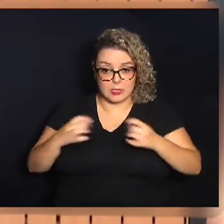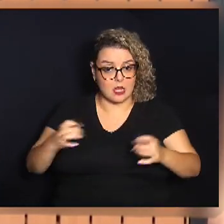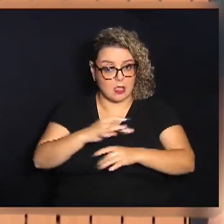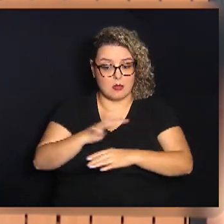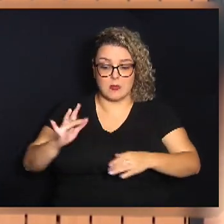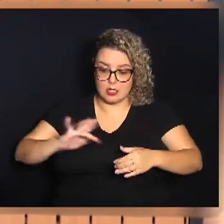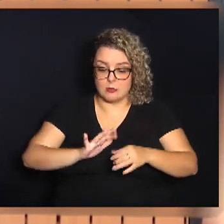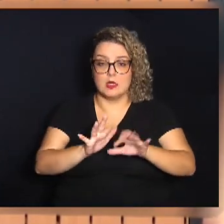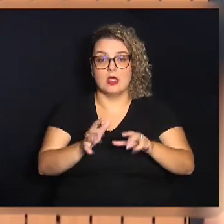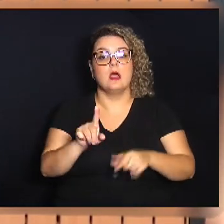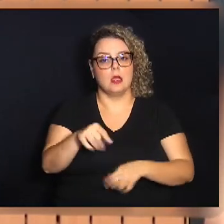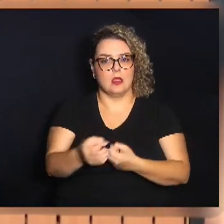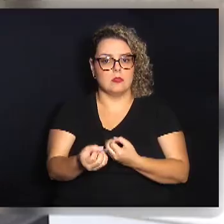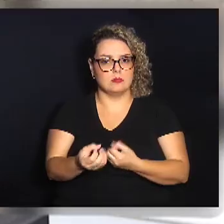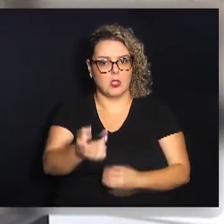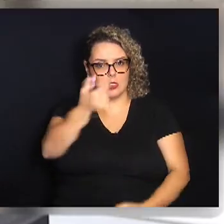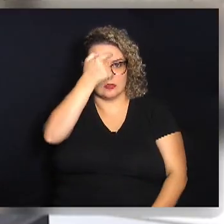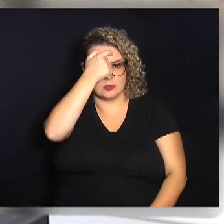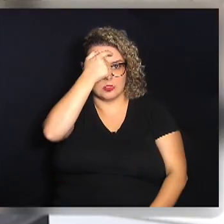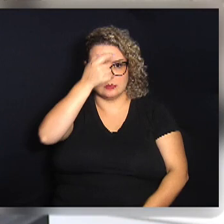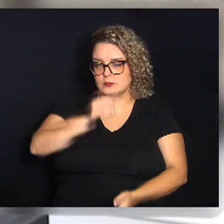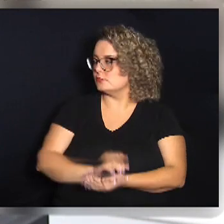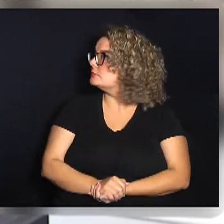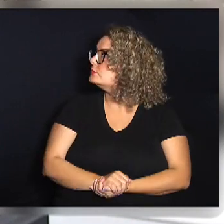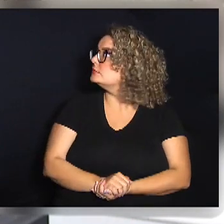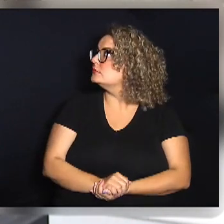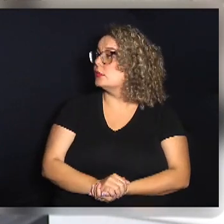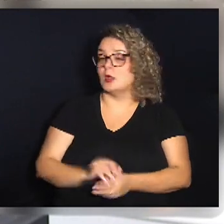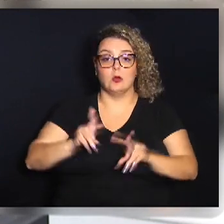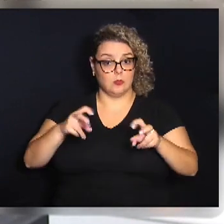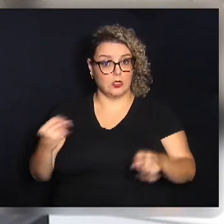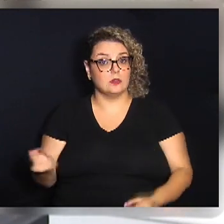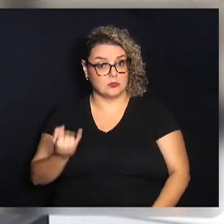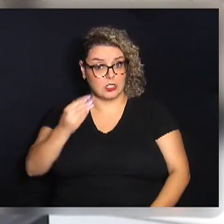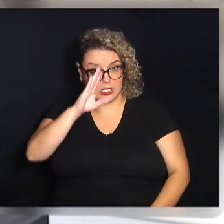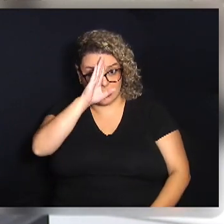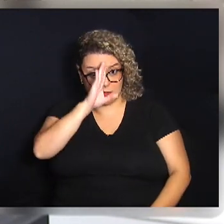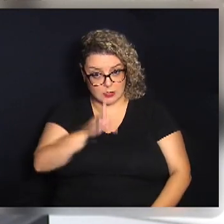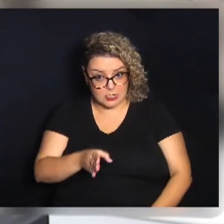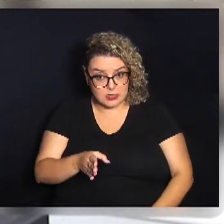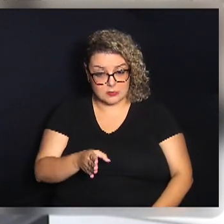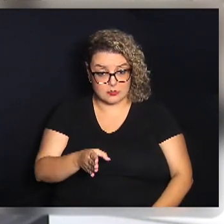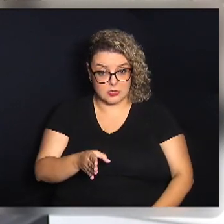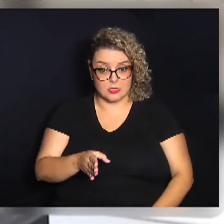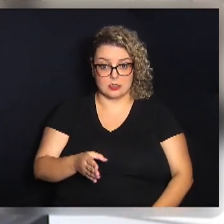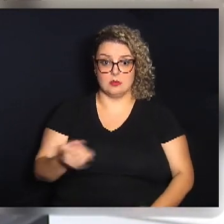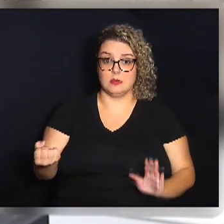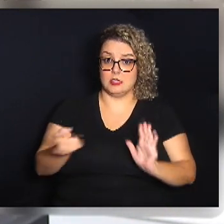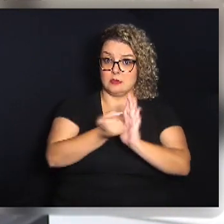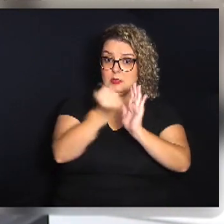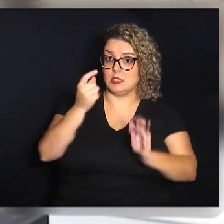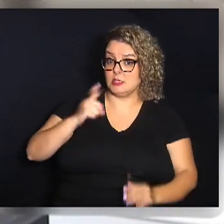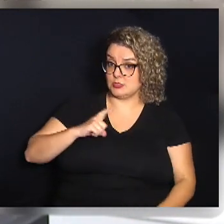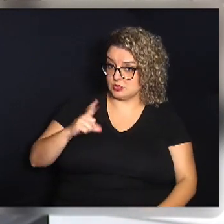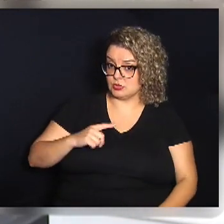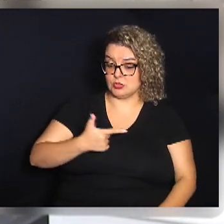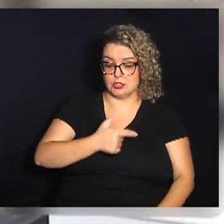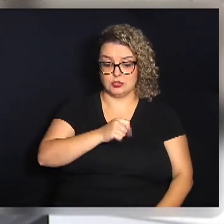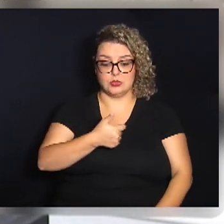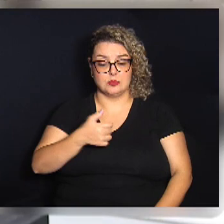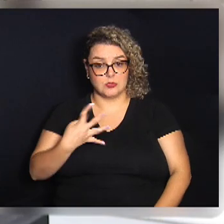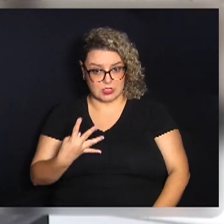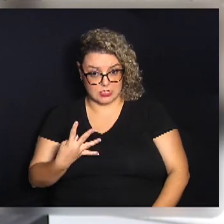a informação e a conscientização. O assunto é muito relevante e principalmente pelas marcas que nós tivemos em